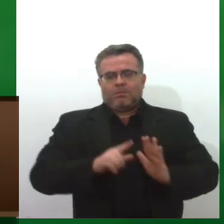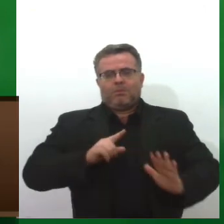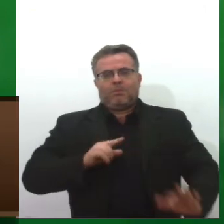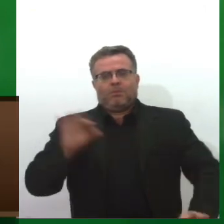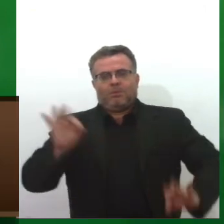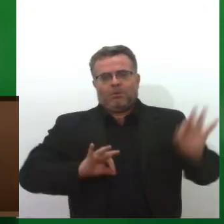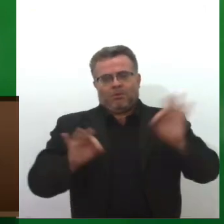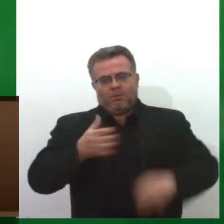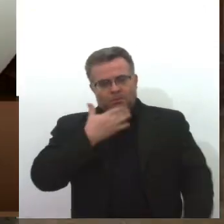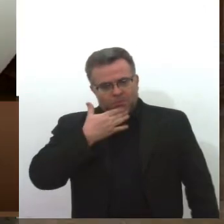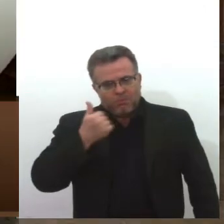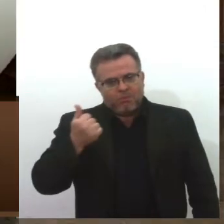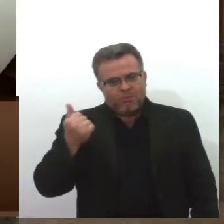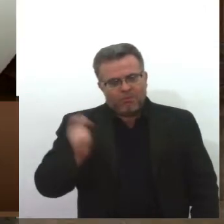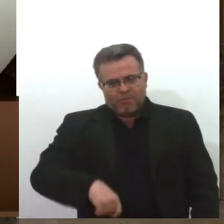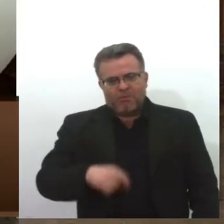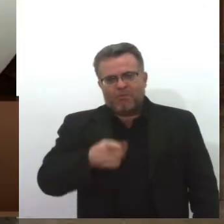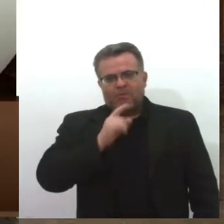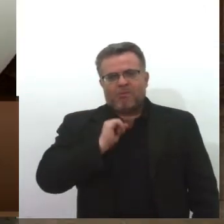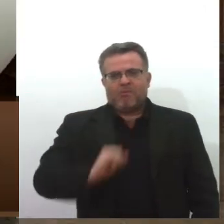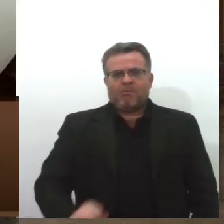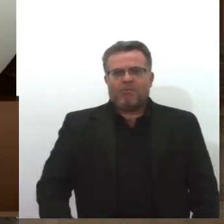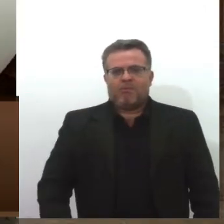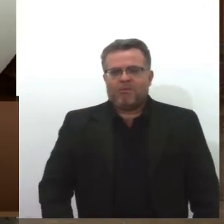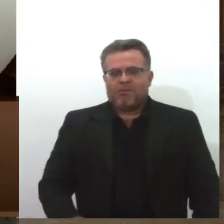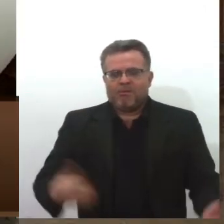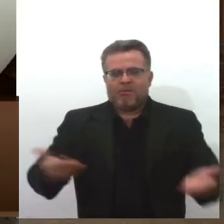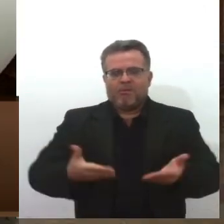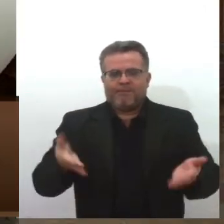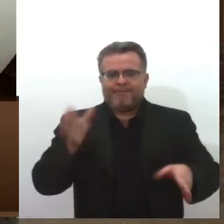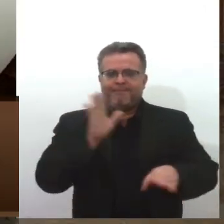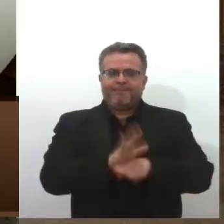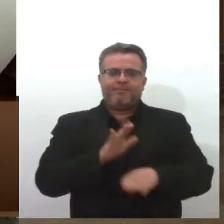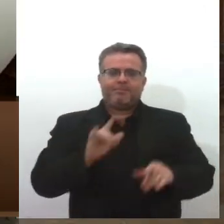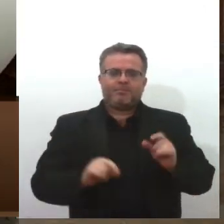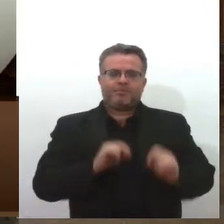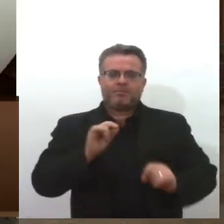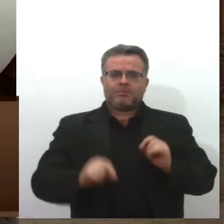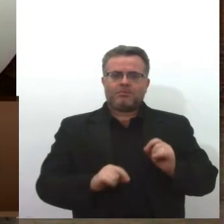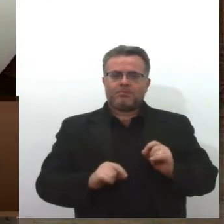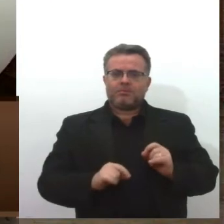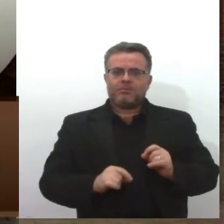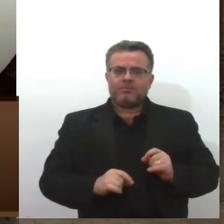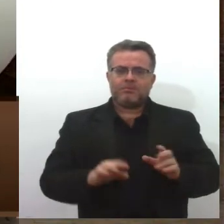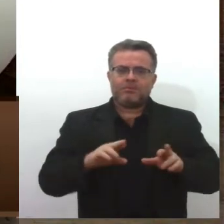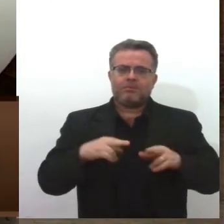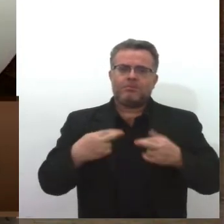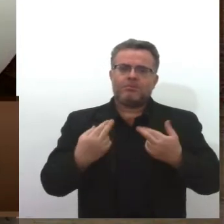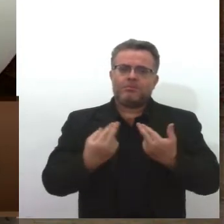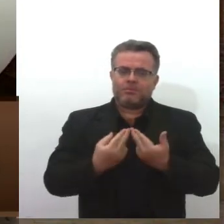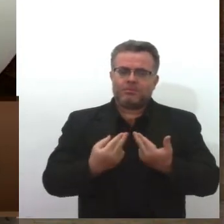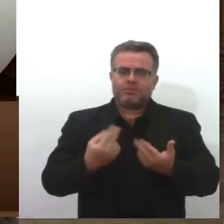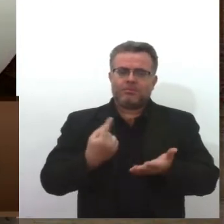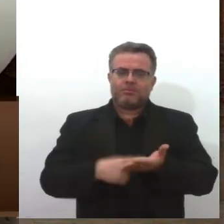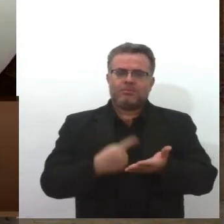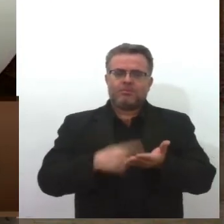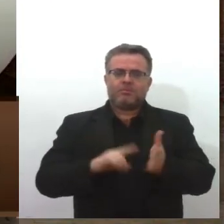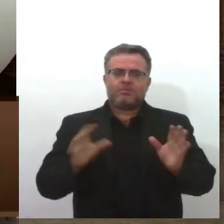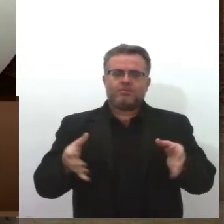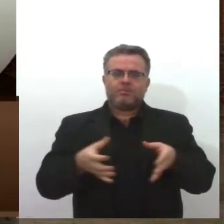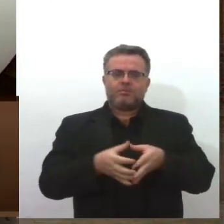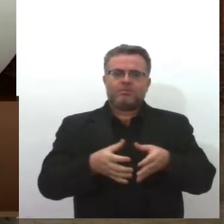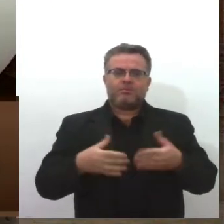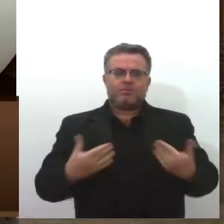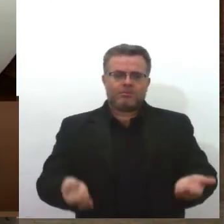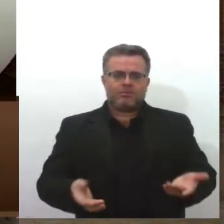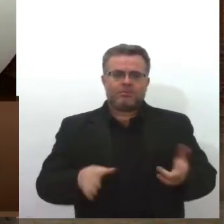Técnico Científico. E que, se eu não me engano, hoje à tarde, agora, tem mais uma reunião do comitê, se eu não me engano. Inclusive, hoje tem mais uma